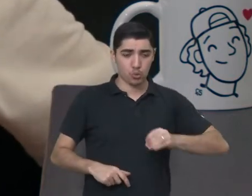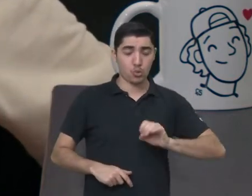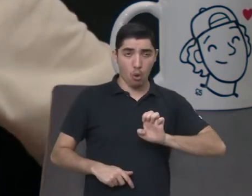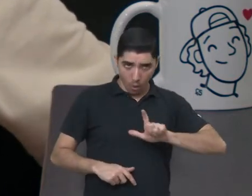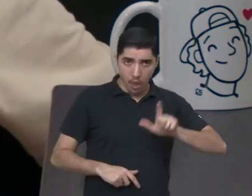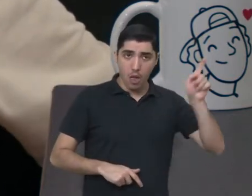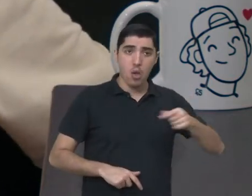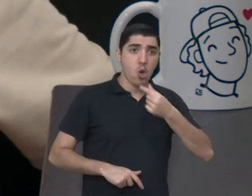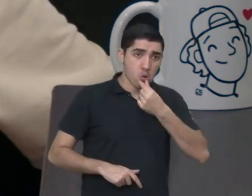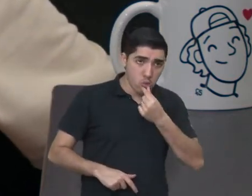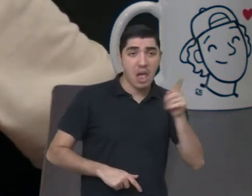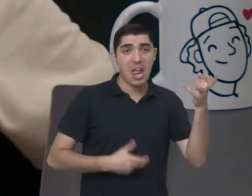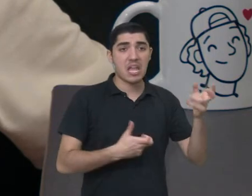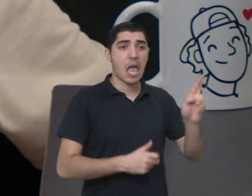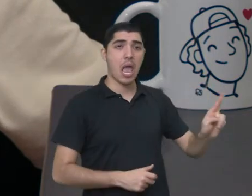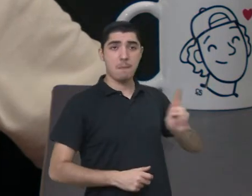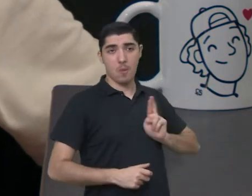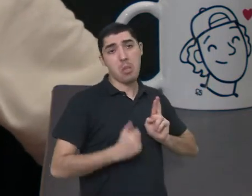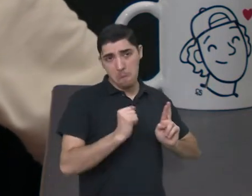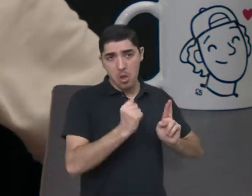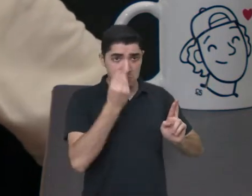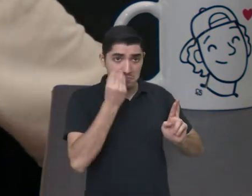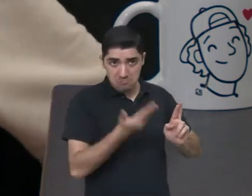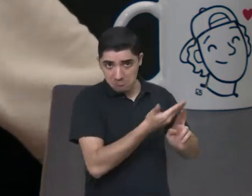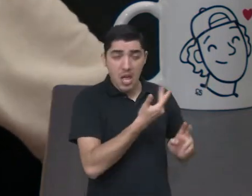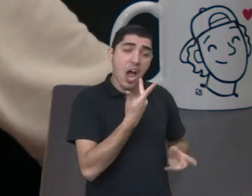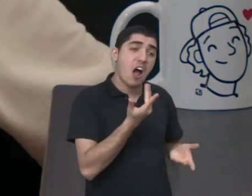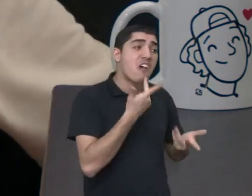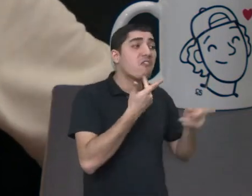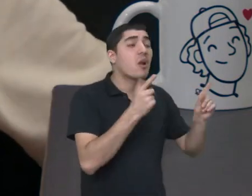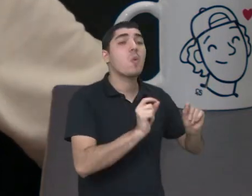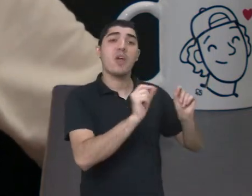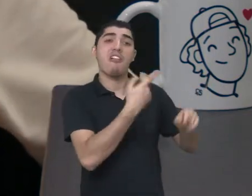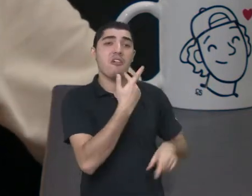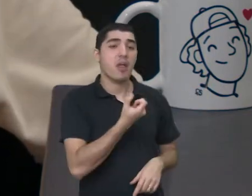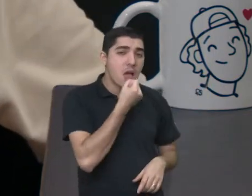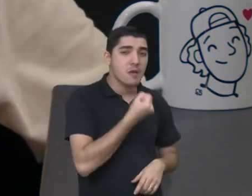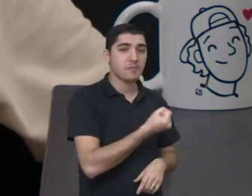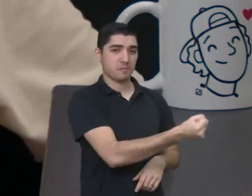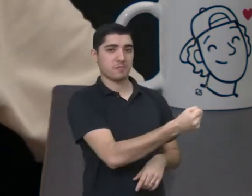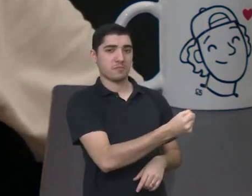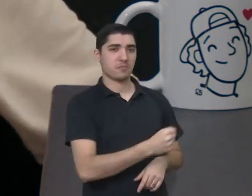tirou da sarjeta, me arrumou esse programa aqui. Ah, é? É, tô falando muito pra você, ele boa, sempre fala gente. isso, eu tirei da sarjeta, hein?